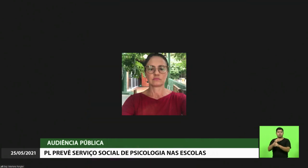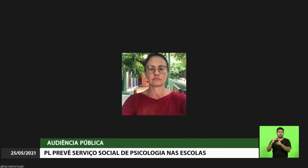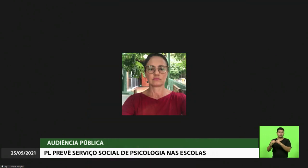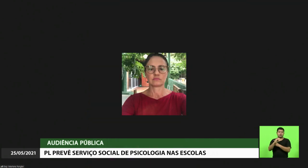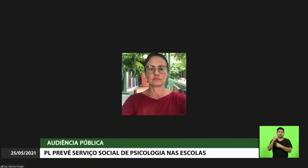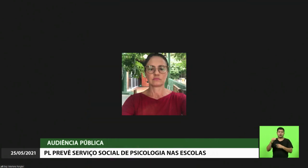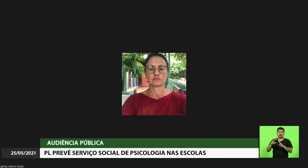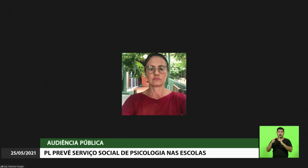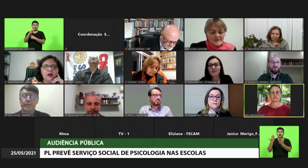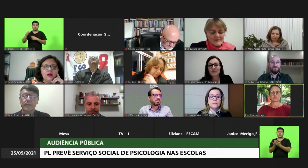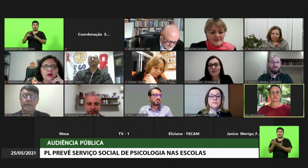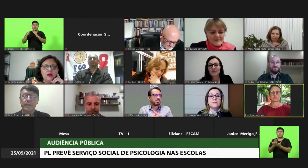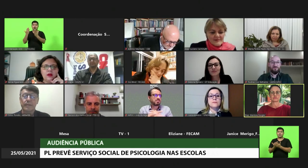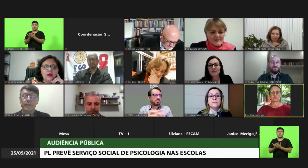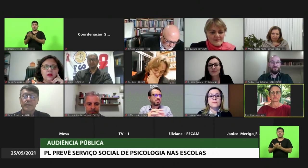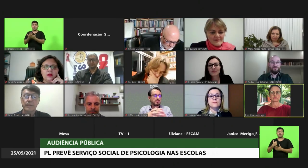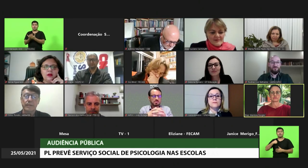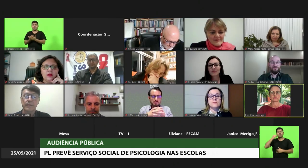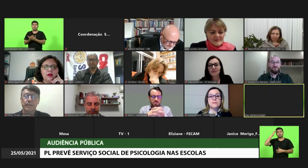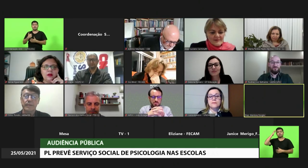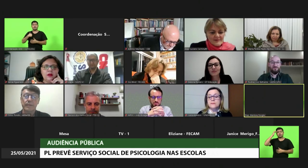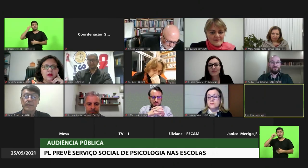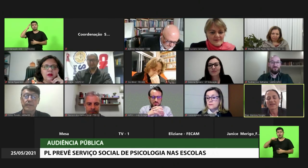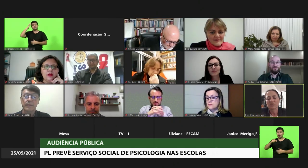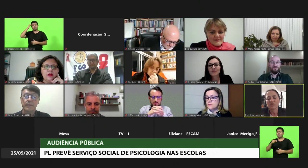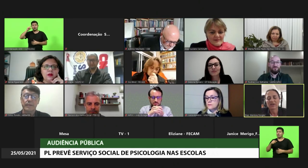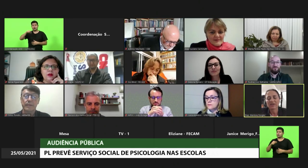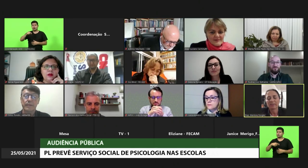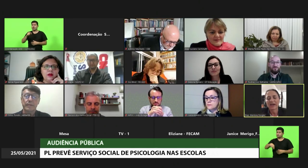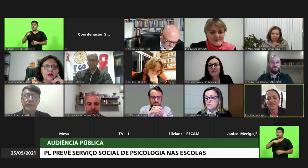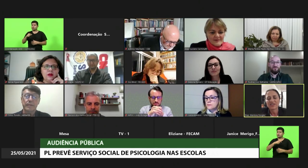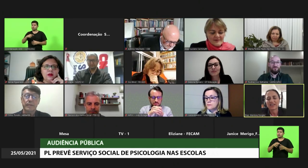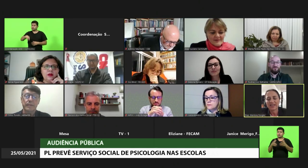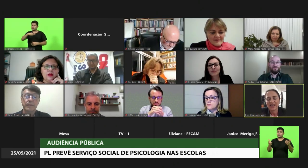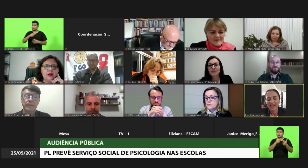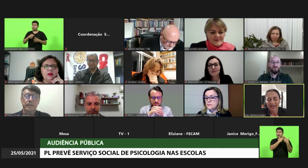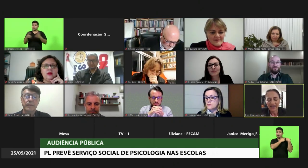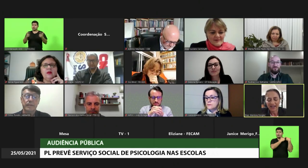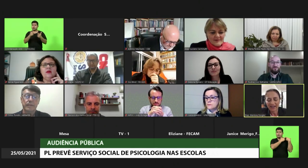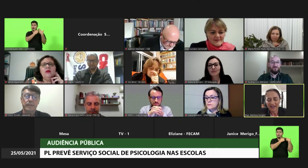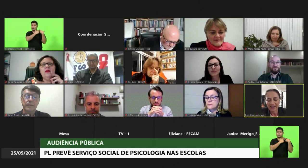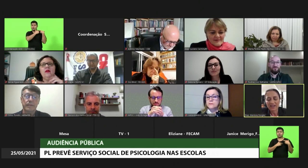né? Então, acho que temos uma grande responsabilidade, mas fazemos a nossa parte